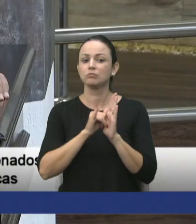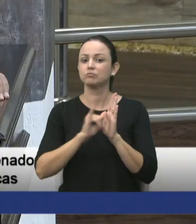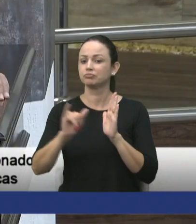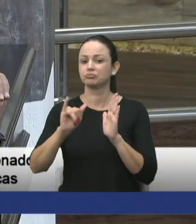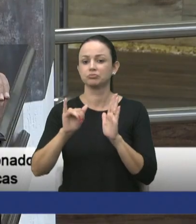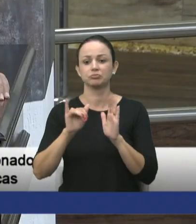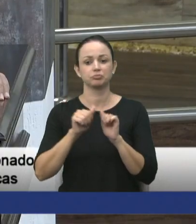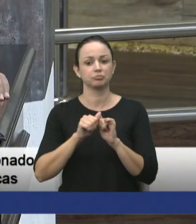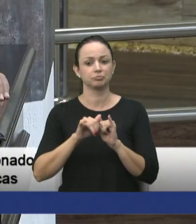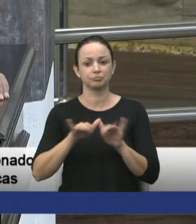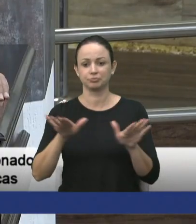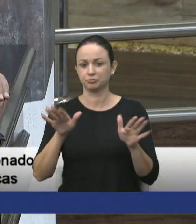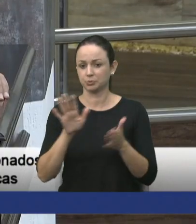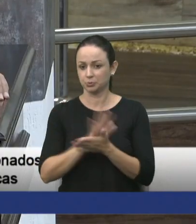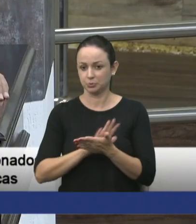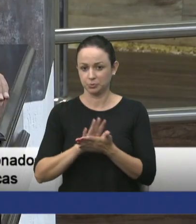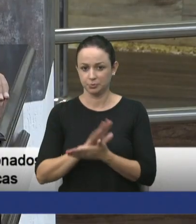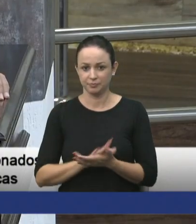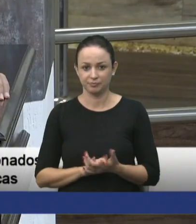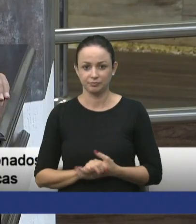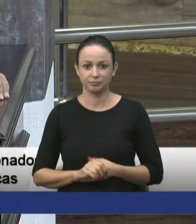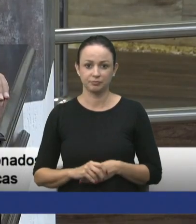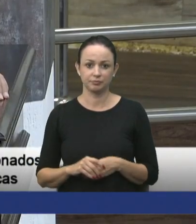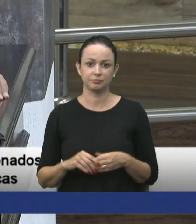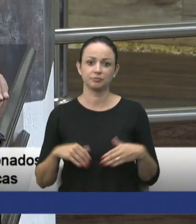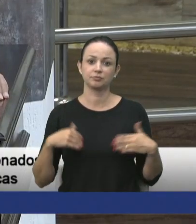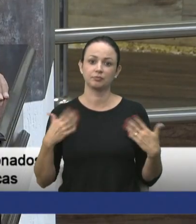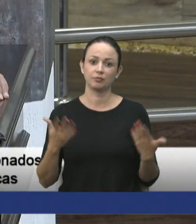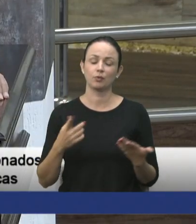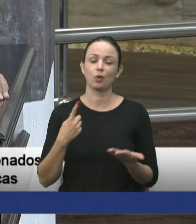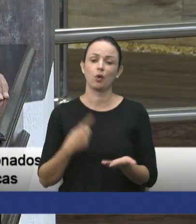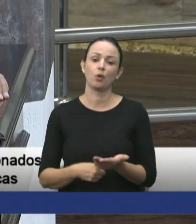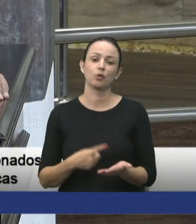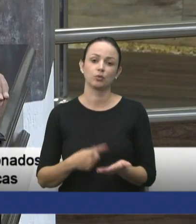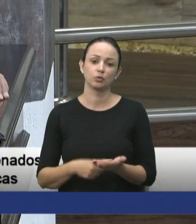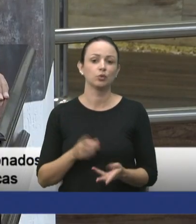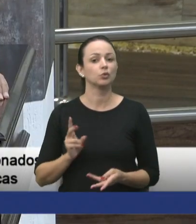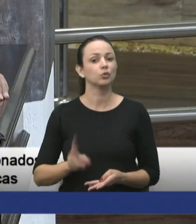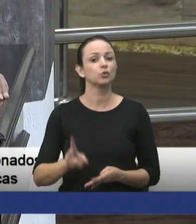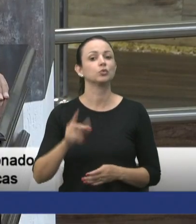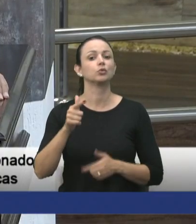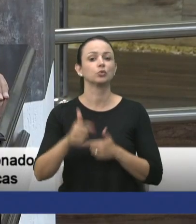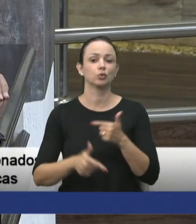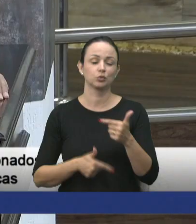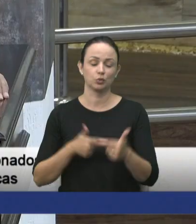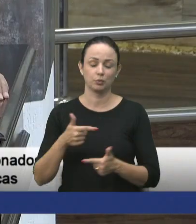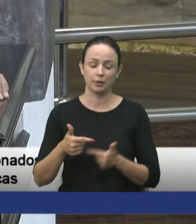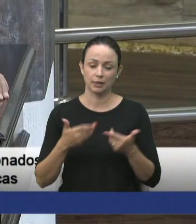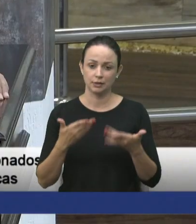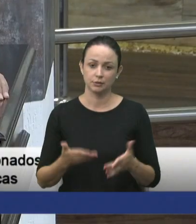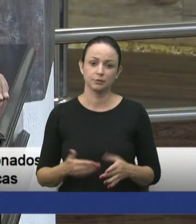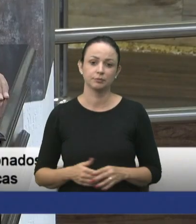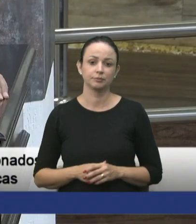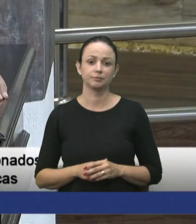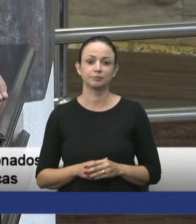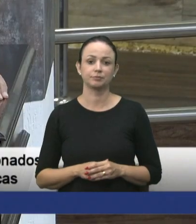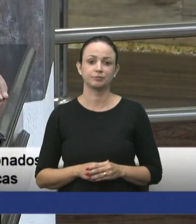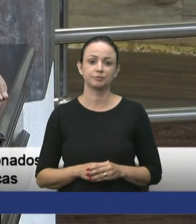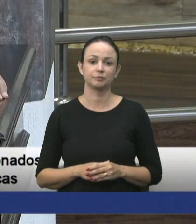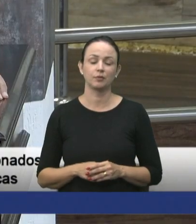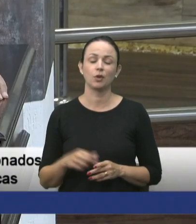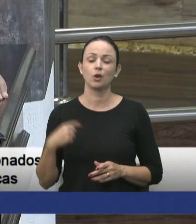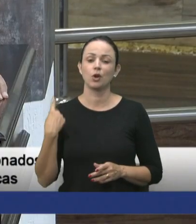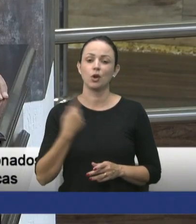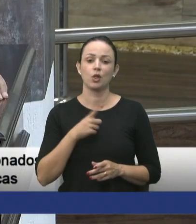desse edital. Então fica aí o nosso compromisso de continuarmos trabalhando. Nós não